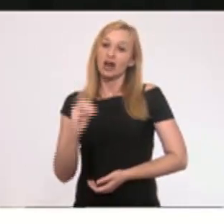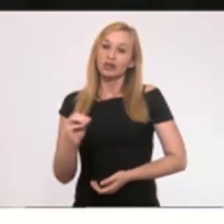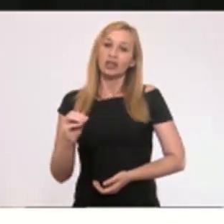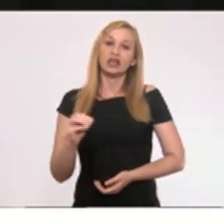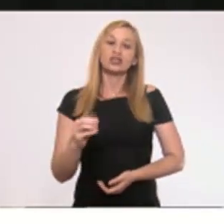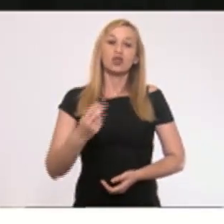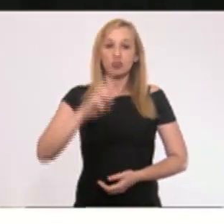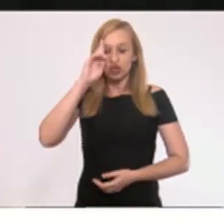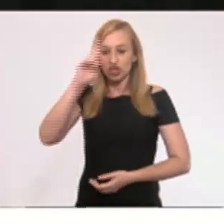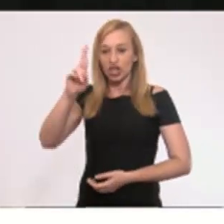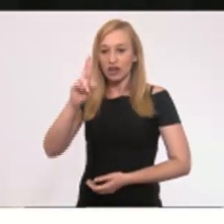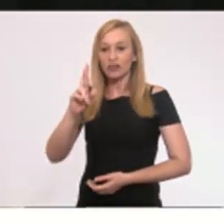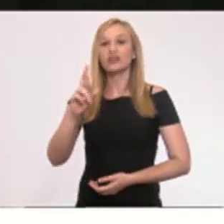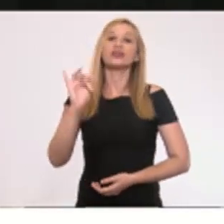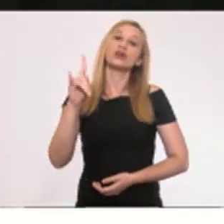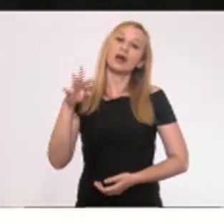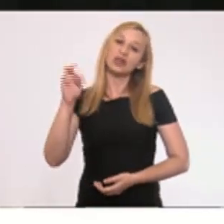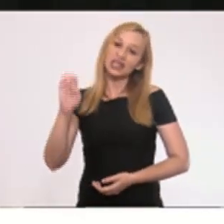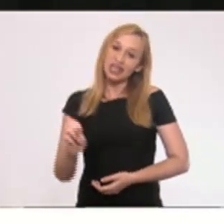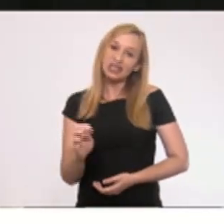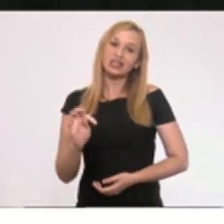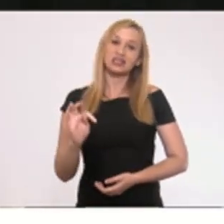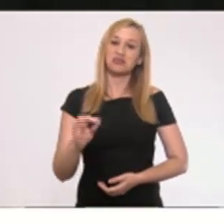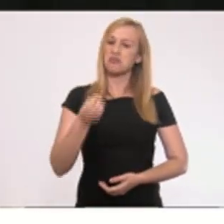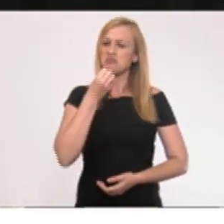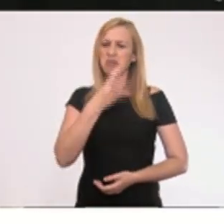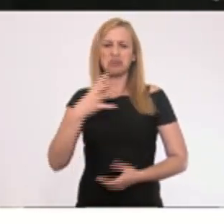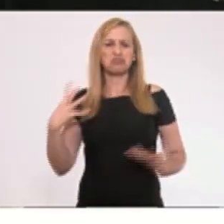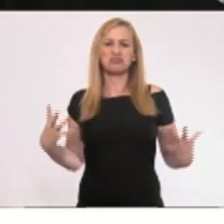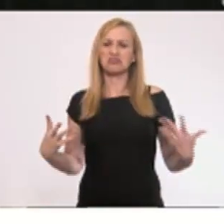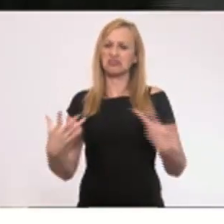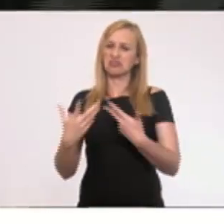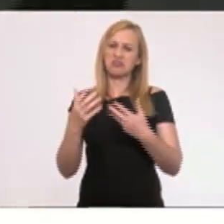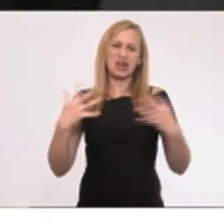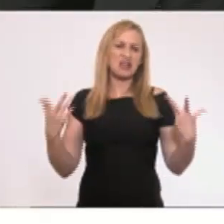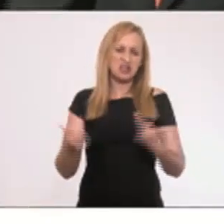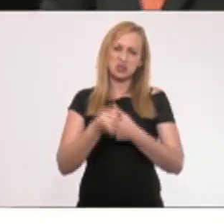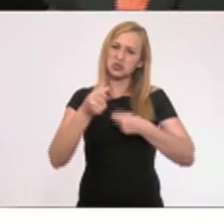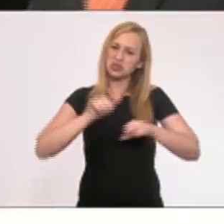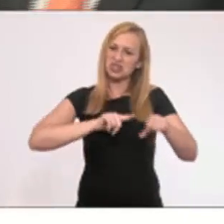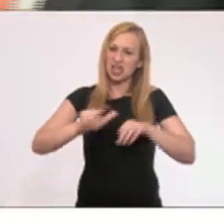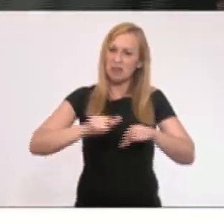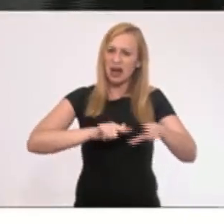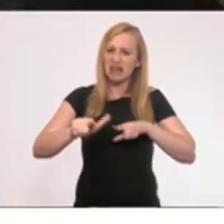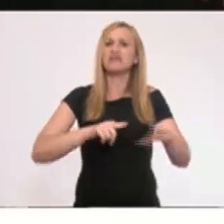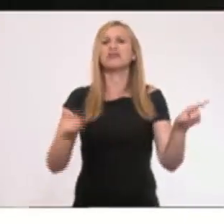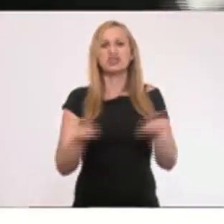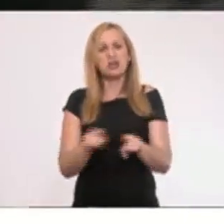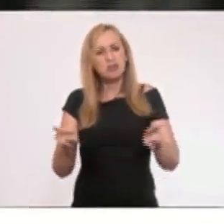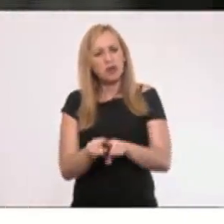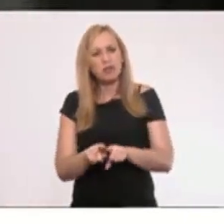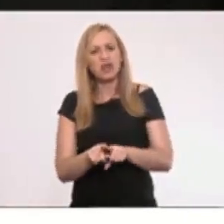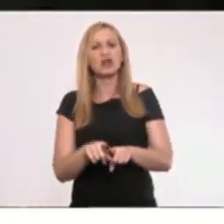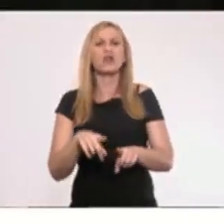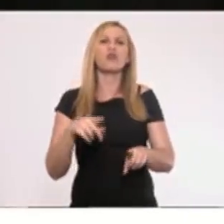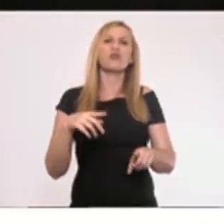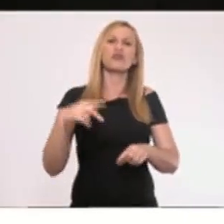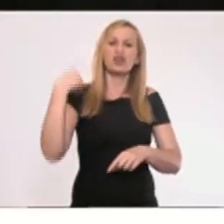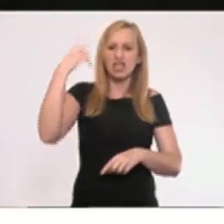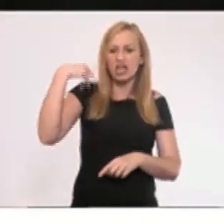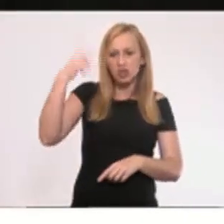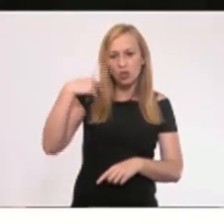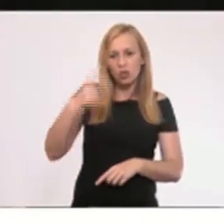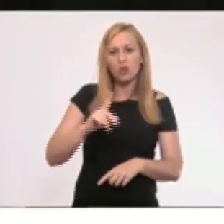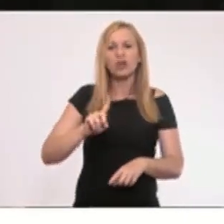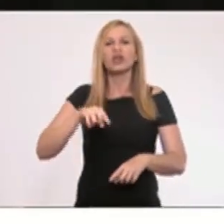deputado, que na época era vereador, que fez um belíssimo trabalho, Márcio Pacheco, e depois como vereador, Cláudio Castro,